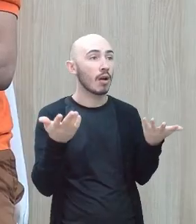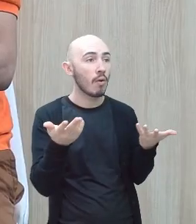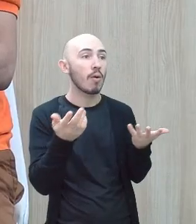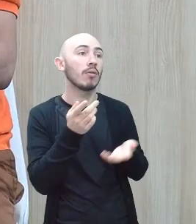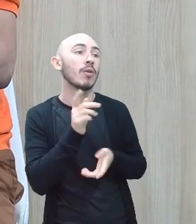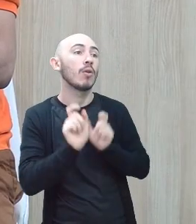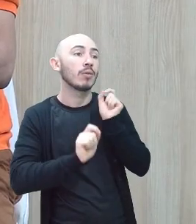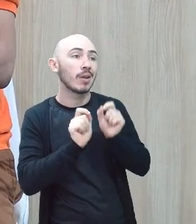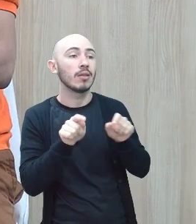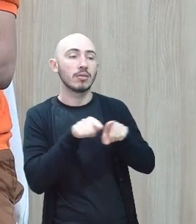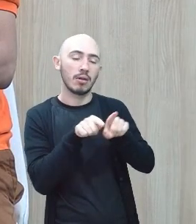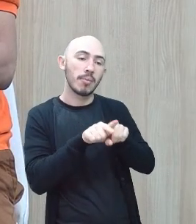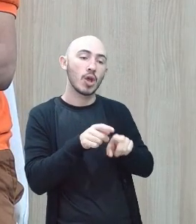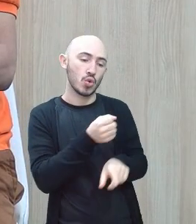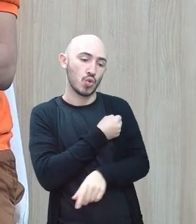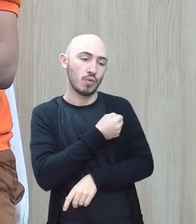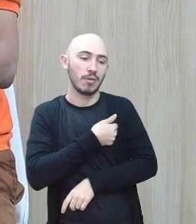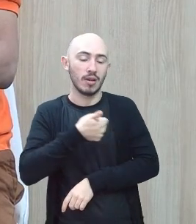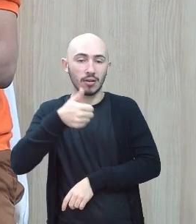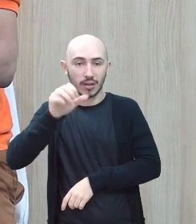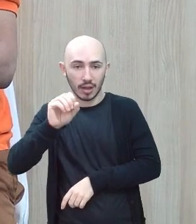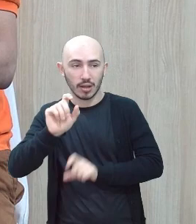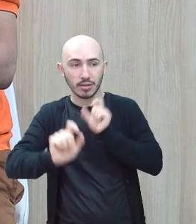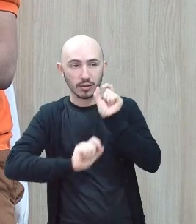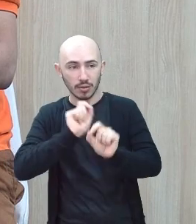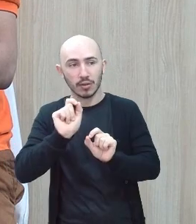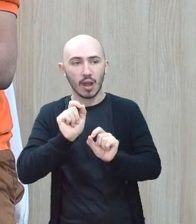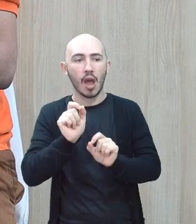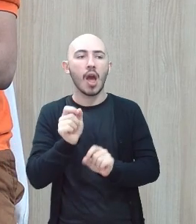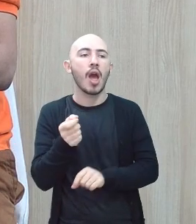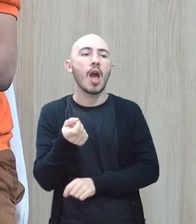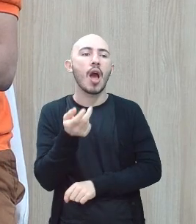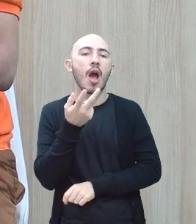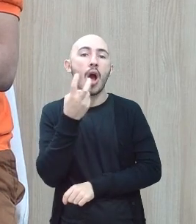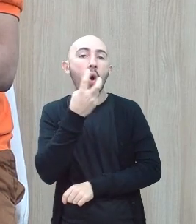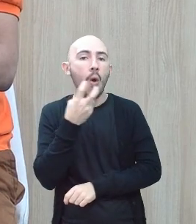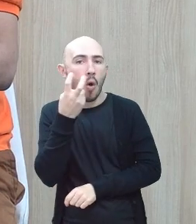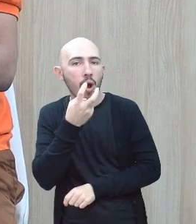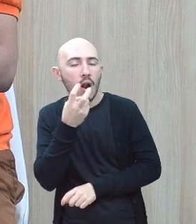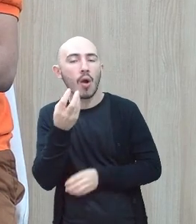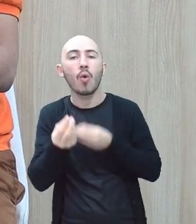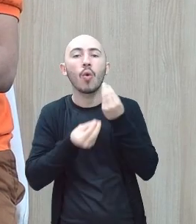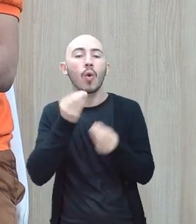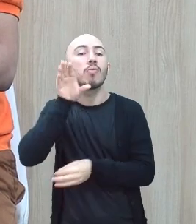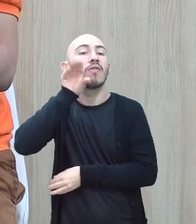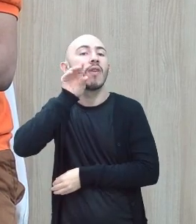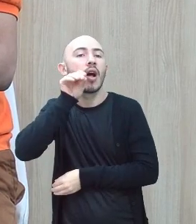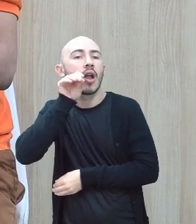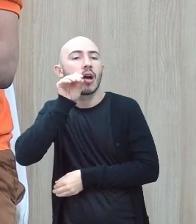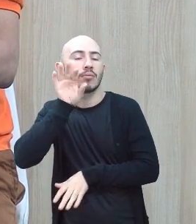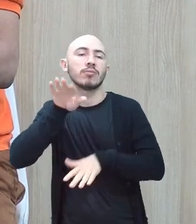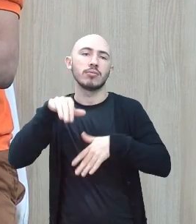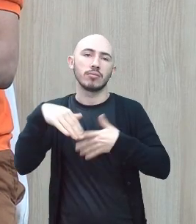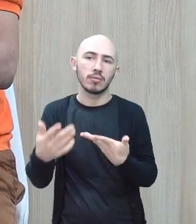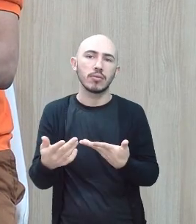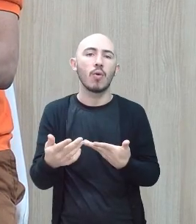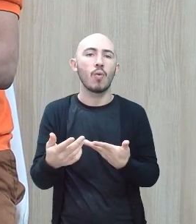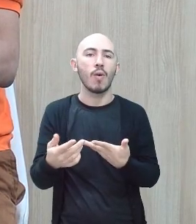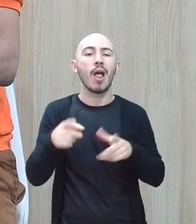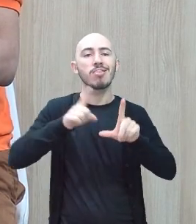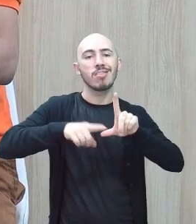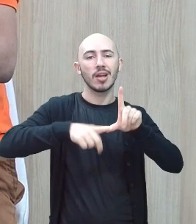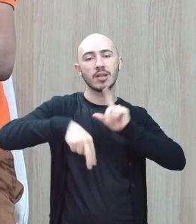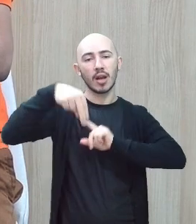você ficar atento a dizer 10. Como o número 10 termina com a letra N, a pronúncia da letra N é importante. Porque se você